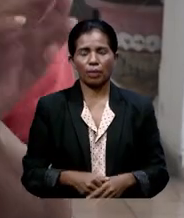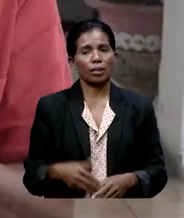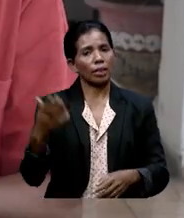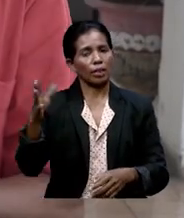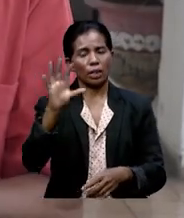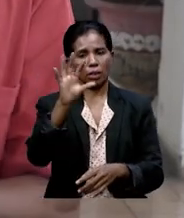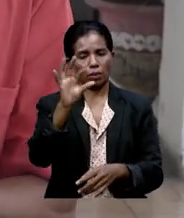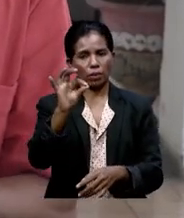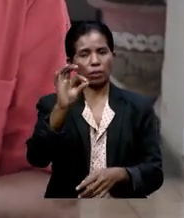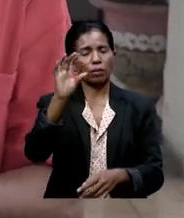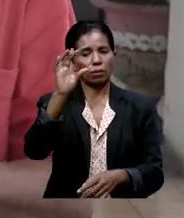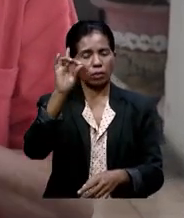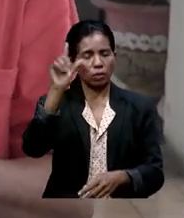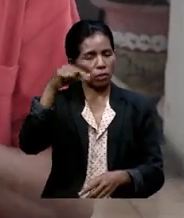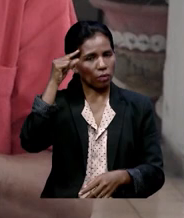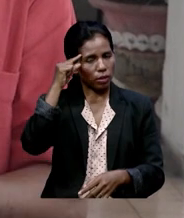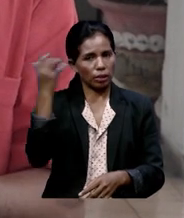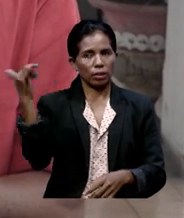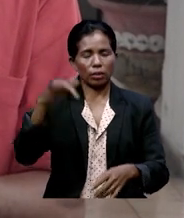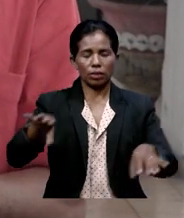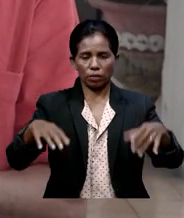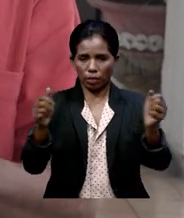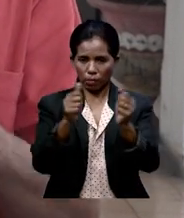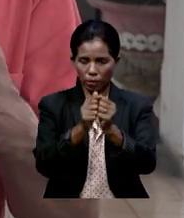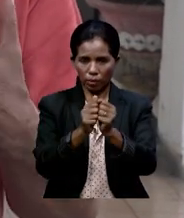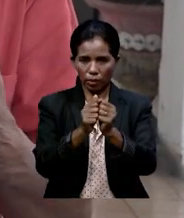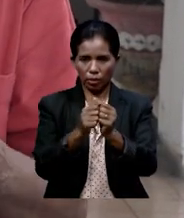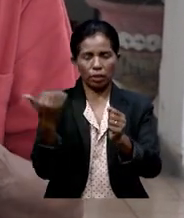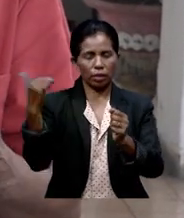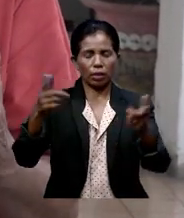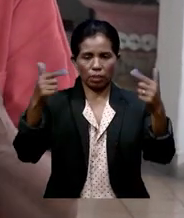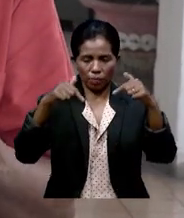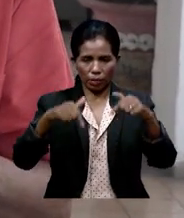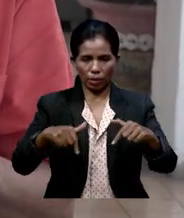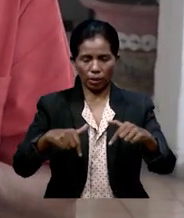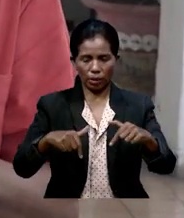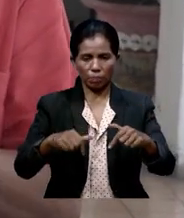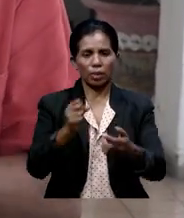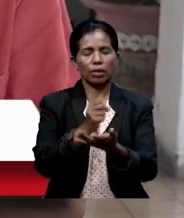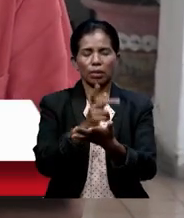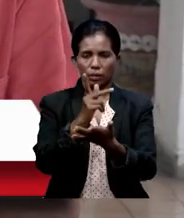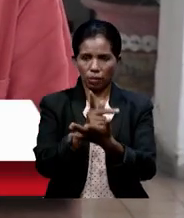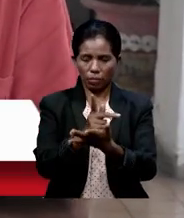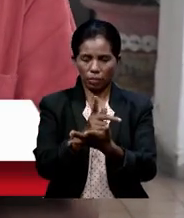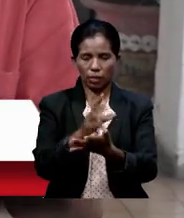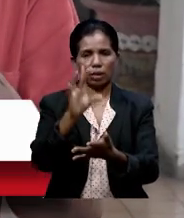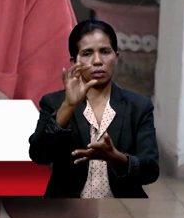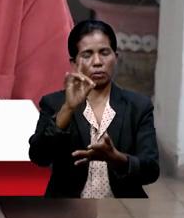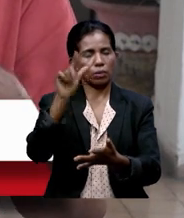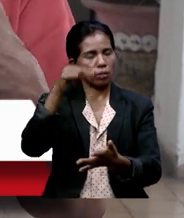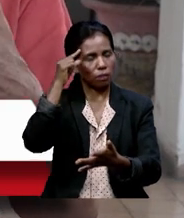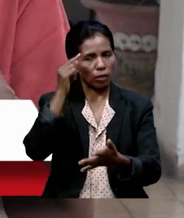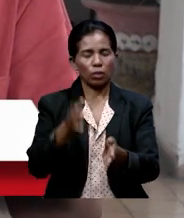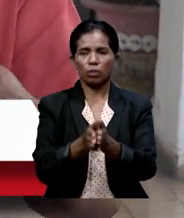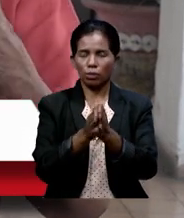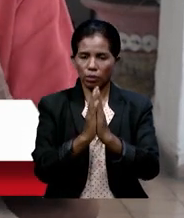governo constitucional sira servisu hamoto e sira mai ohen mai hasecoms e a nono governo a tu russo